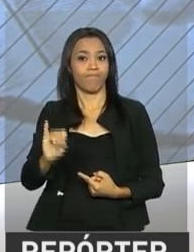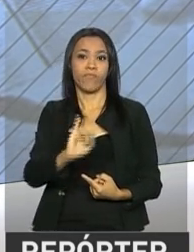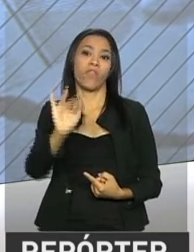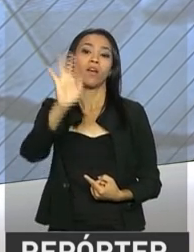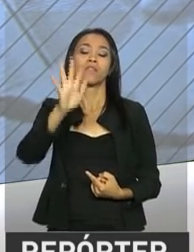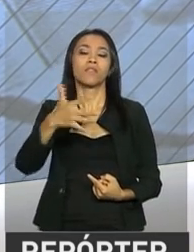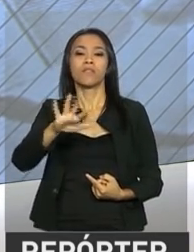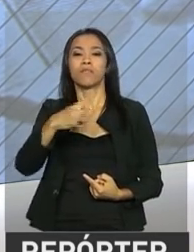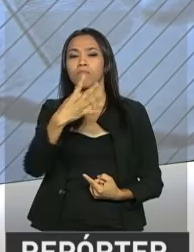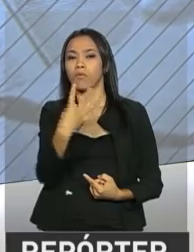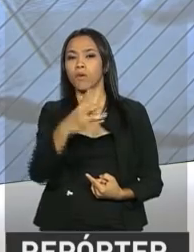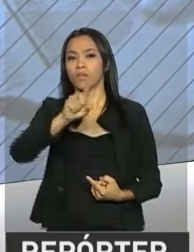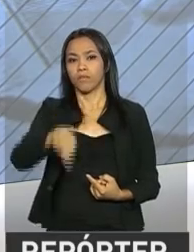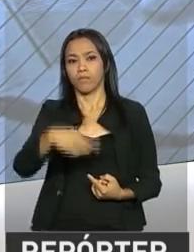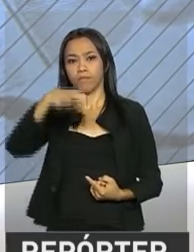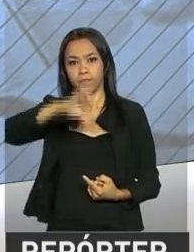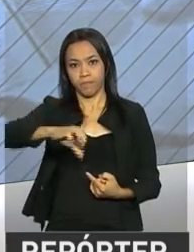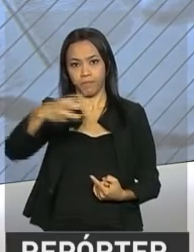fique em